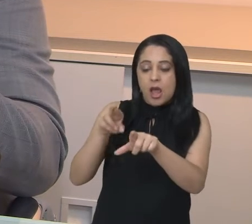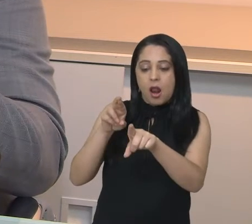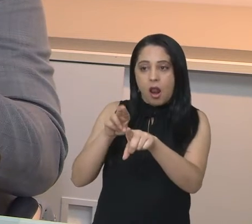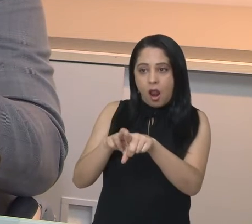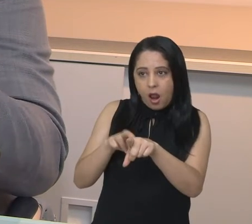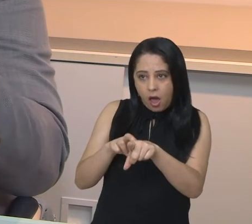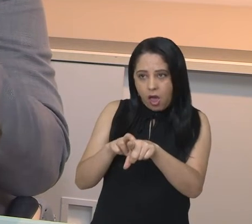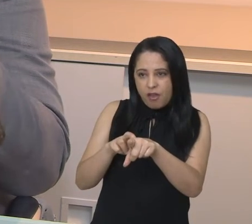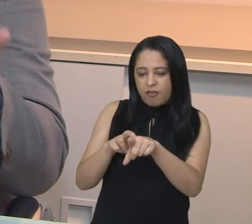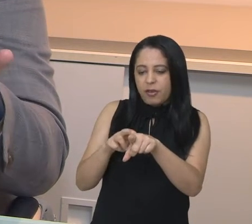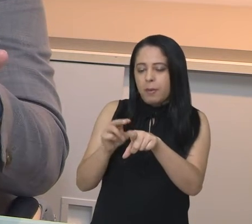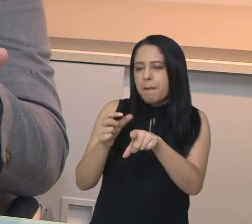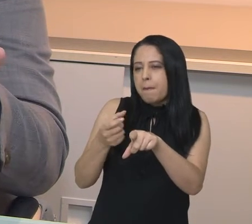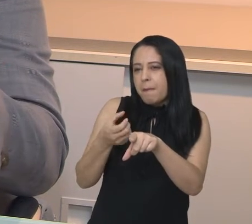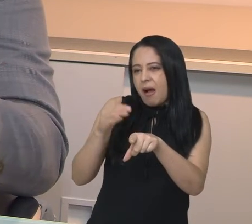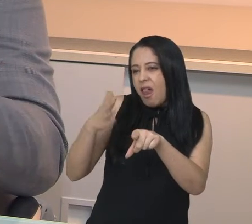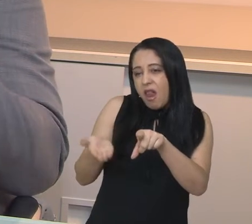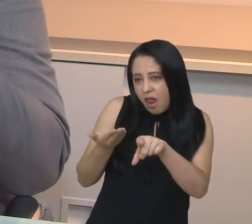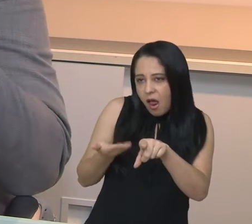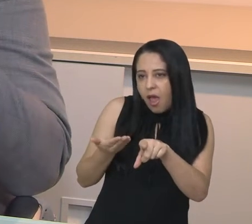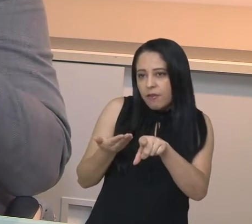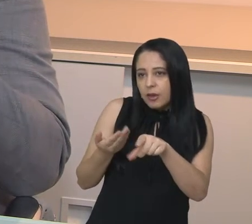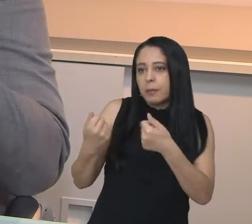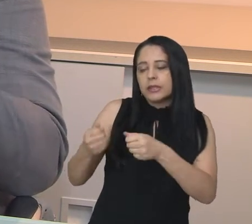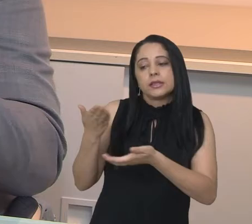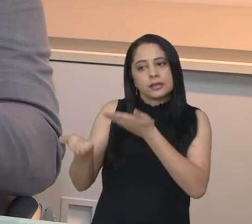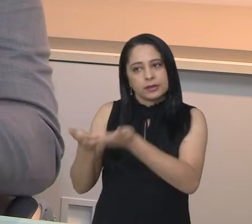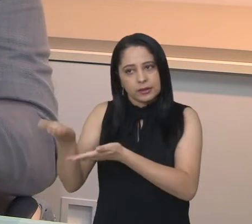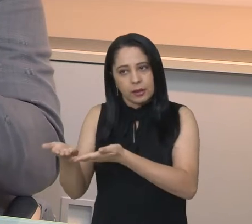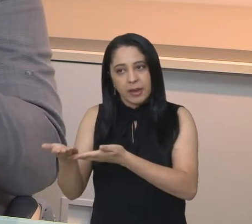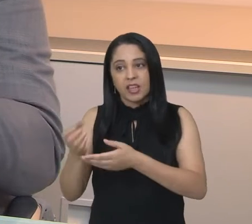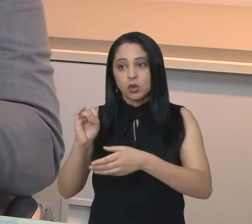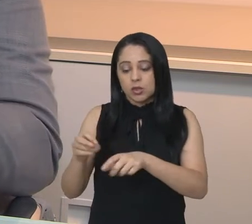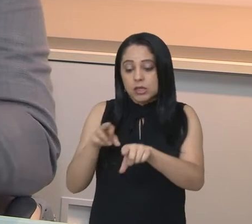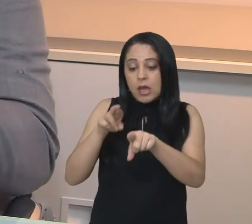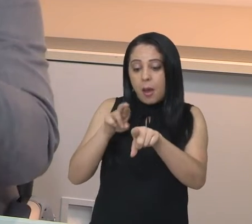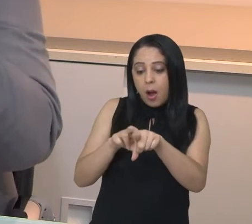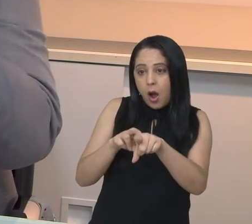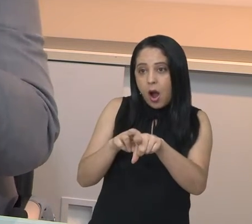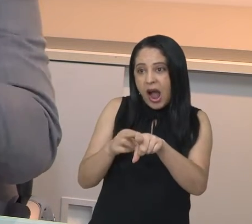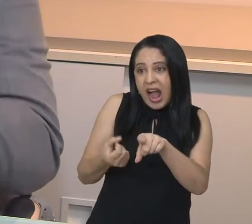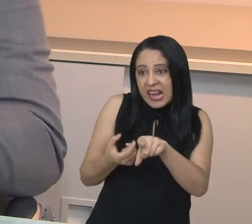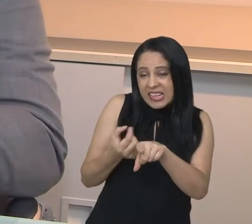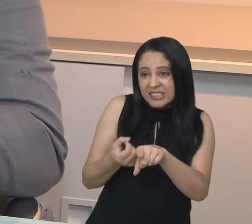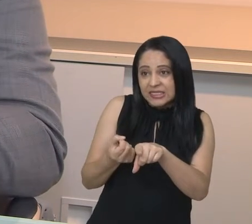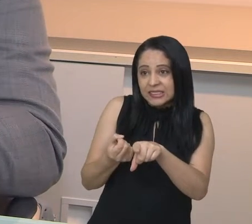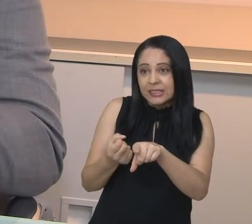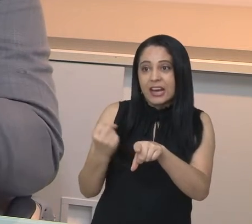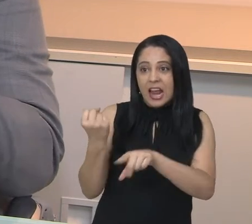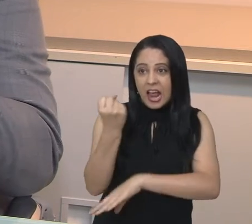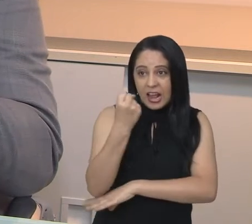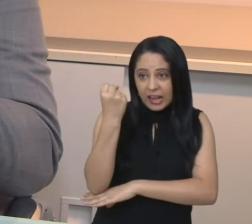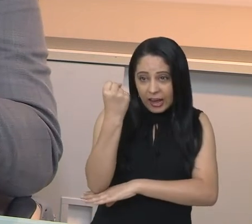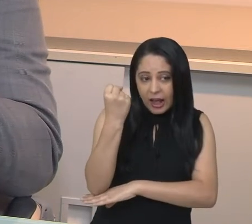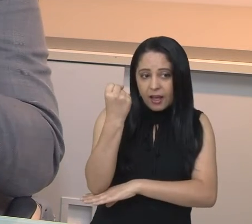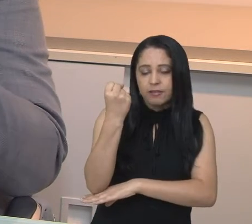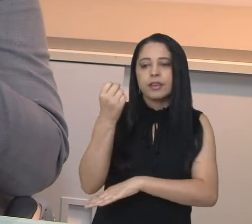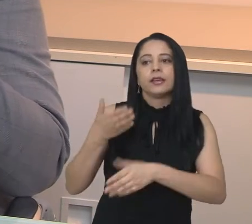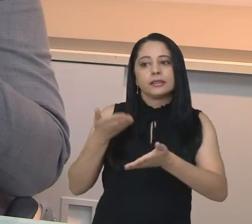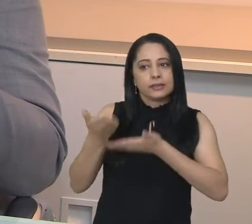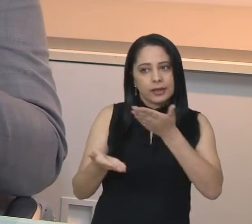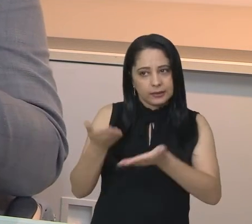na próstata, acompanhamento. Cânceres intermediários ou de alto risco, estando na próstata, a gente vai